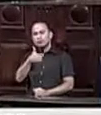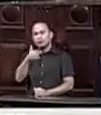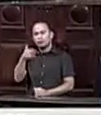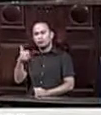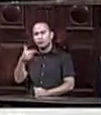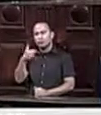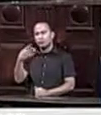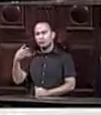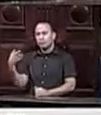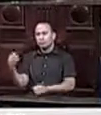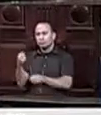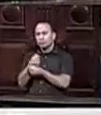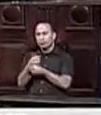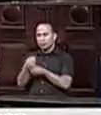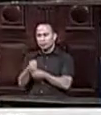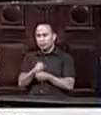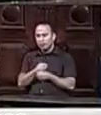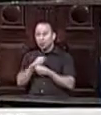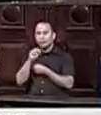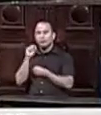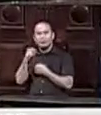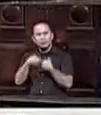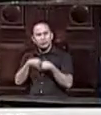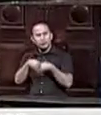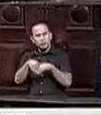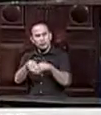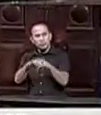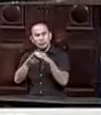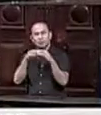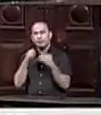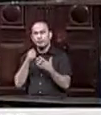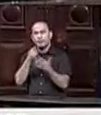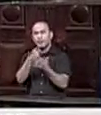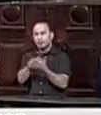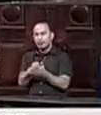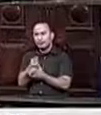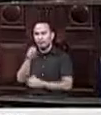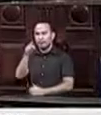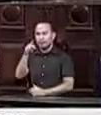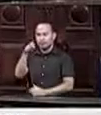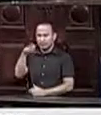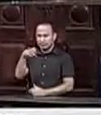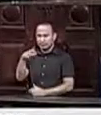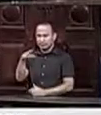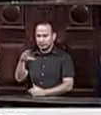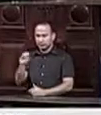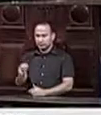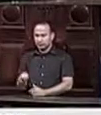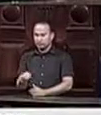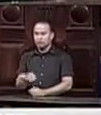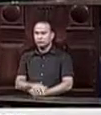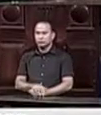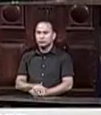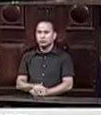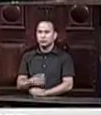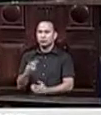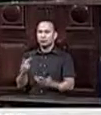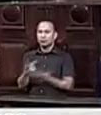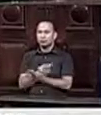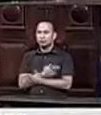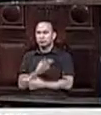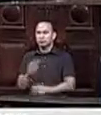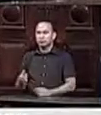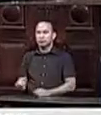anos, no que se refere à continuidade do pagamento da pensão, a exemplo do que acontece no Código